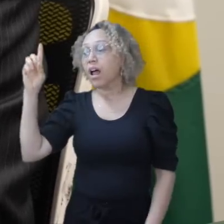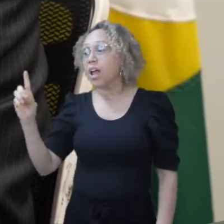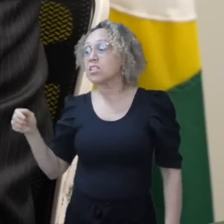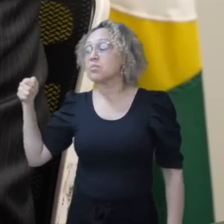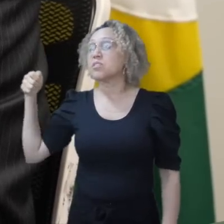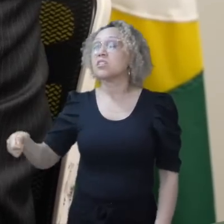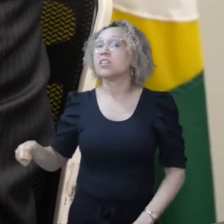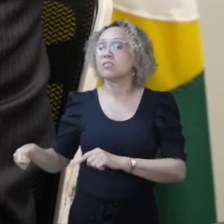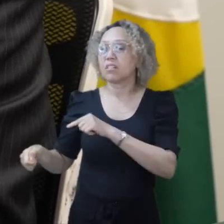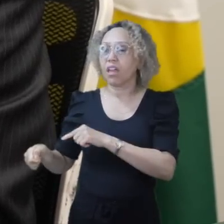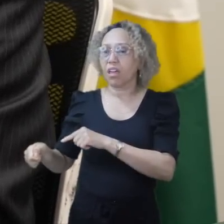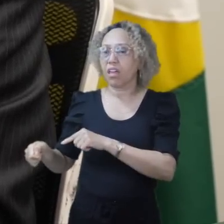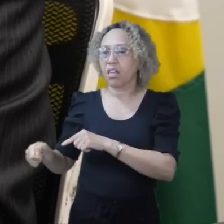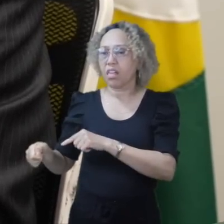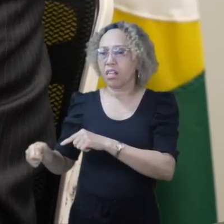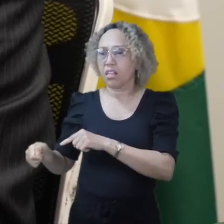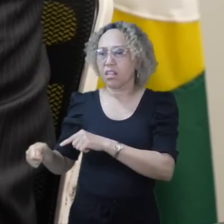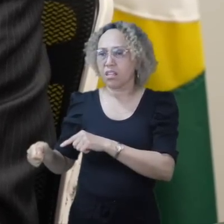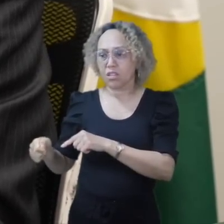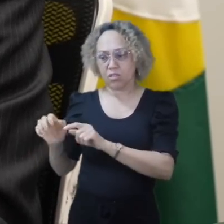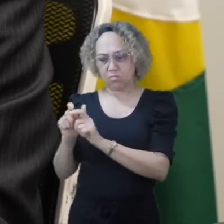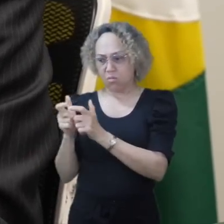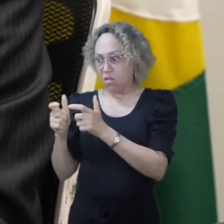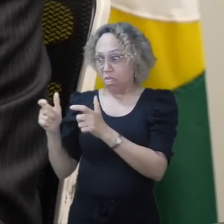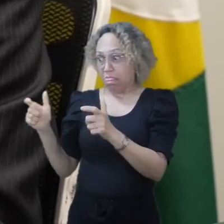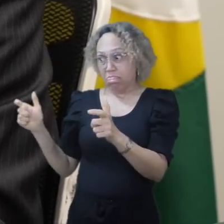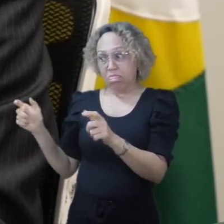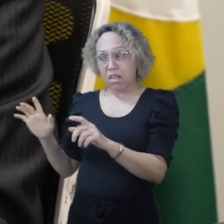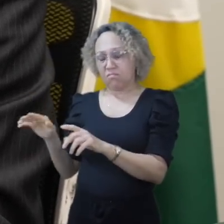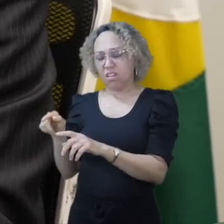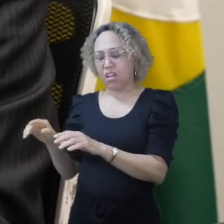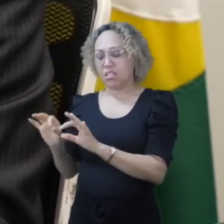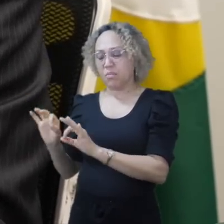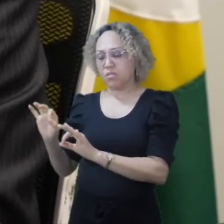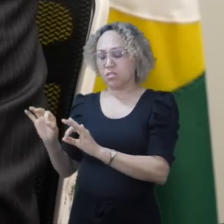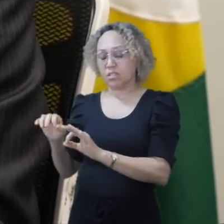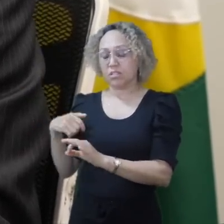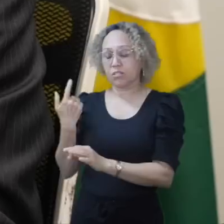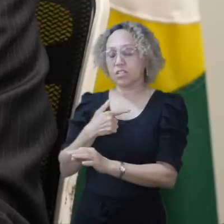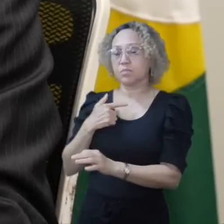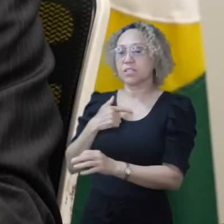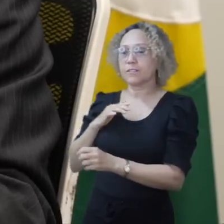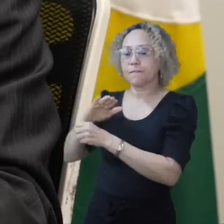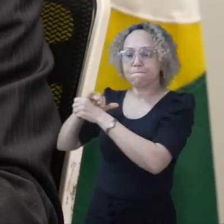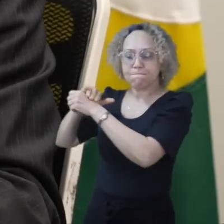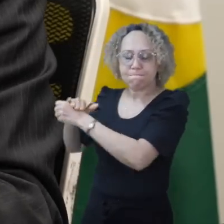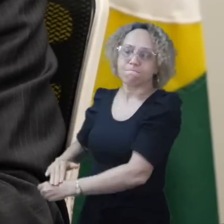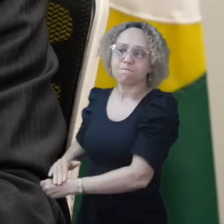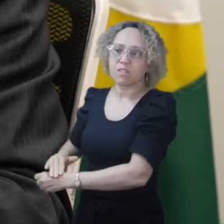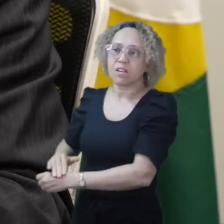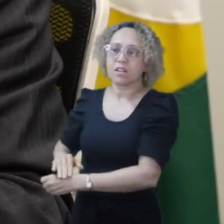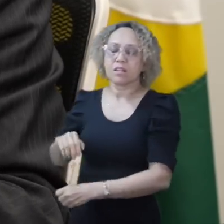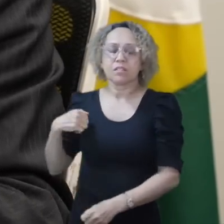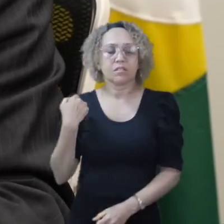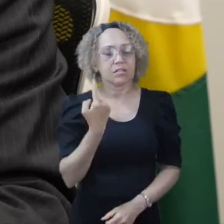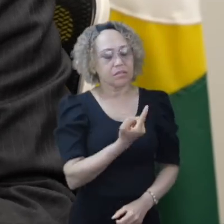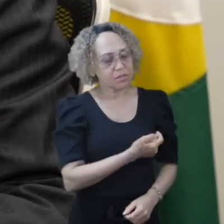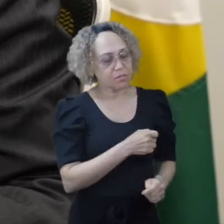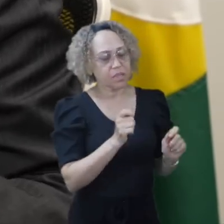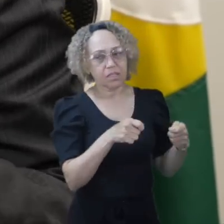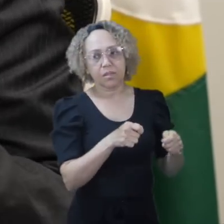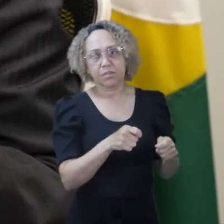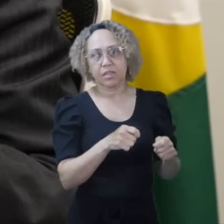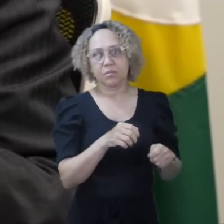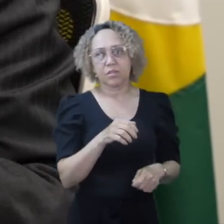pode ampliar suas forças hoje. Ela está muito organizada e nós precisamos derrotá-la. Por isso, nós temos que ter cada vez mais, 1º de